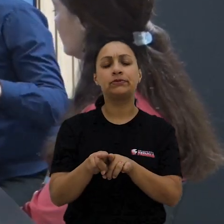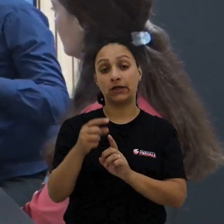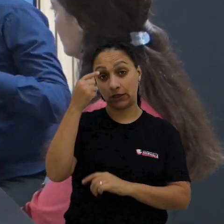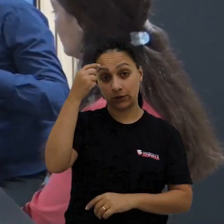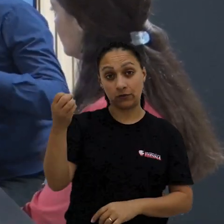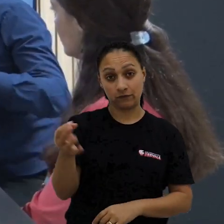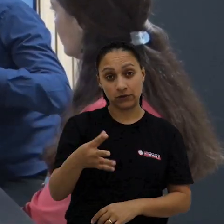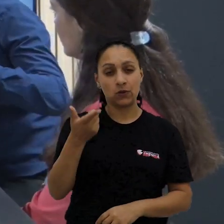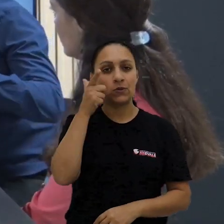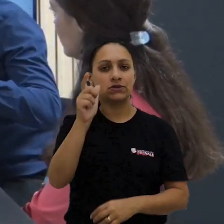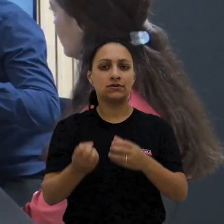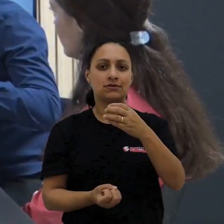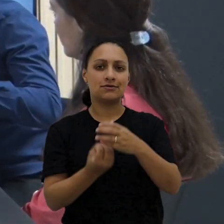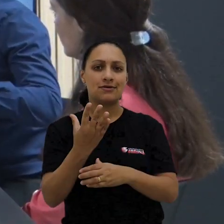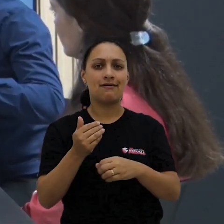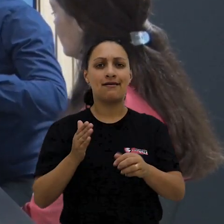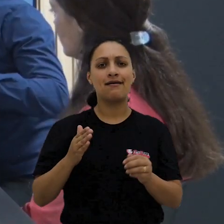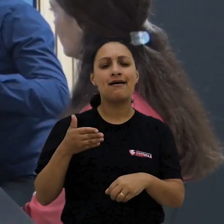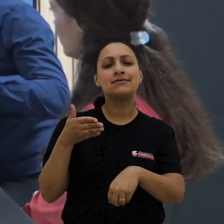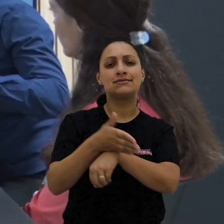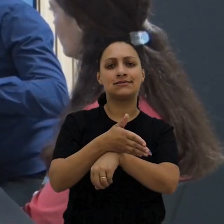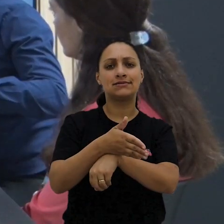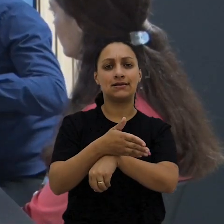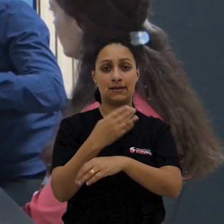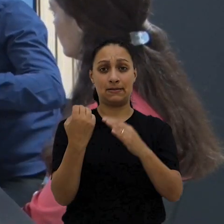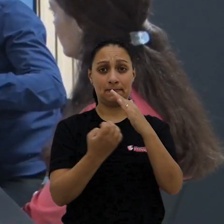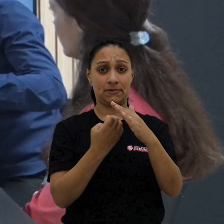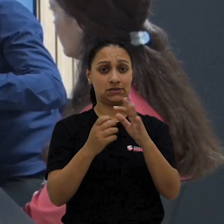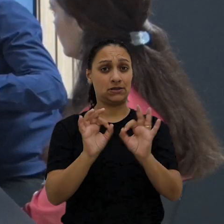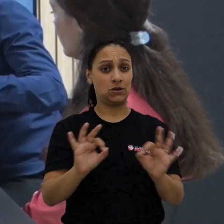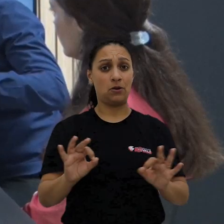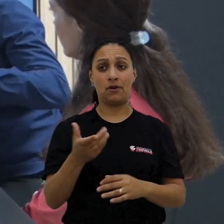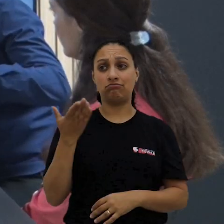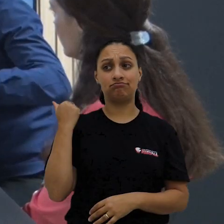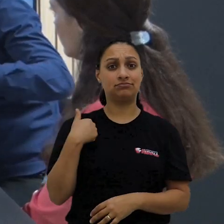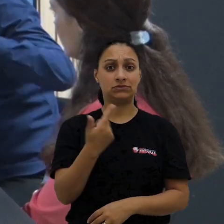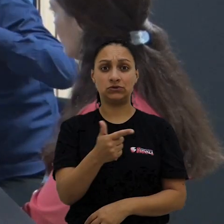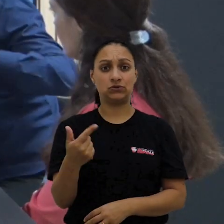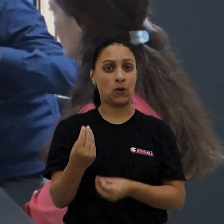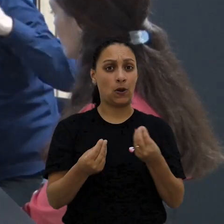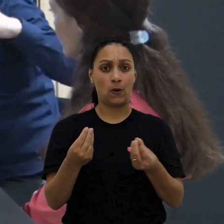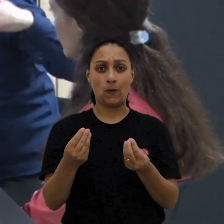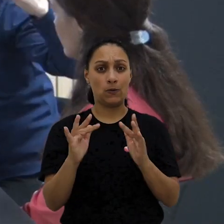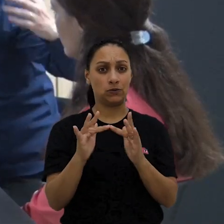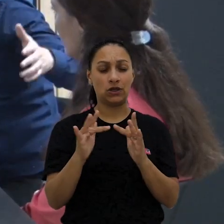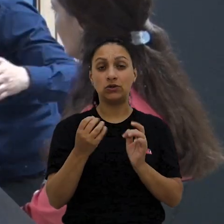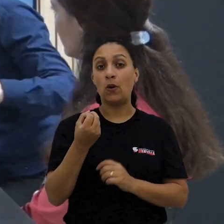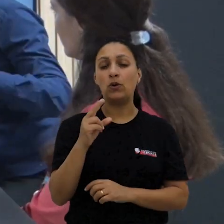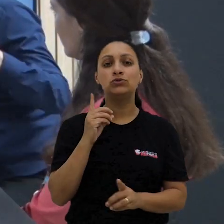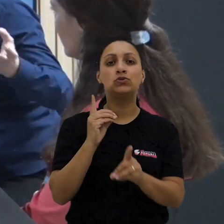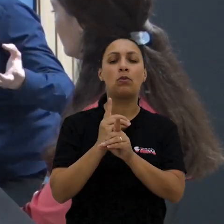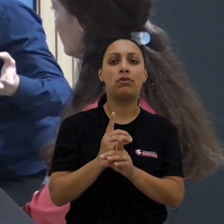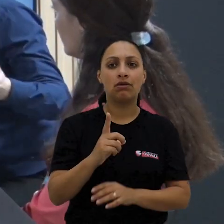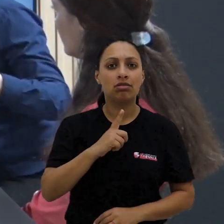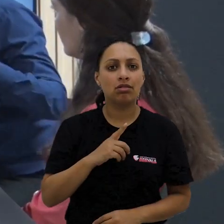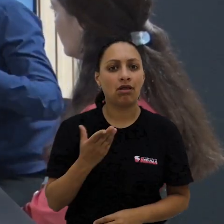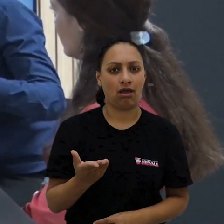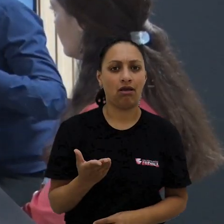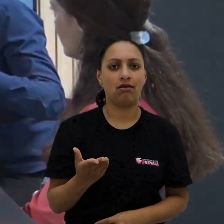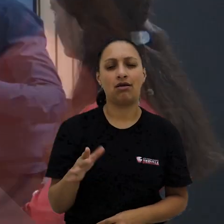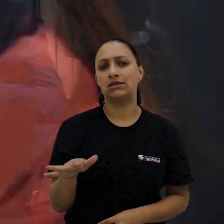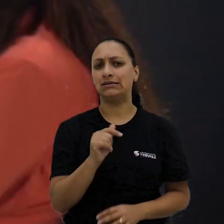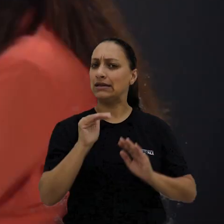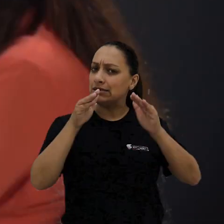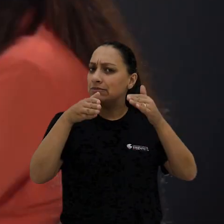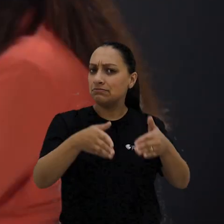inovação, tu consegue ter acesso a empresas que normalmente não teria, ou que talvez tu nem ia descobrir que existiam, porque muitas vezes